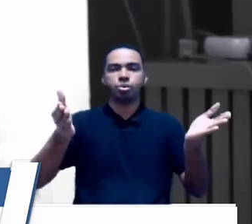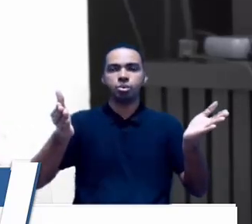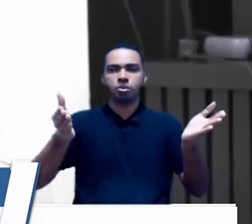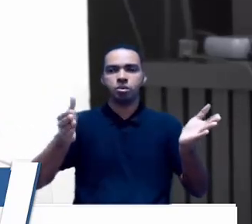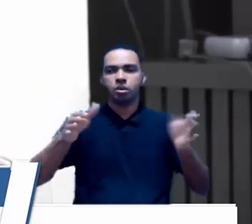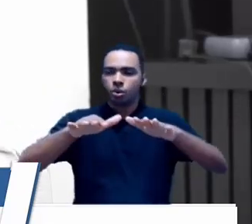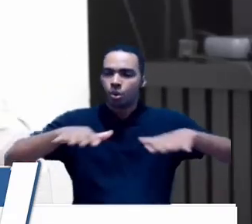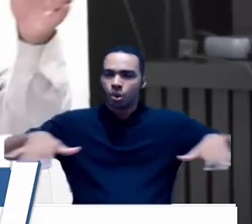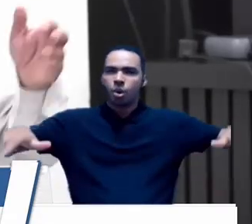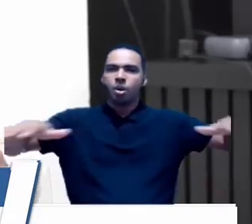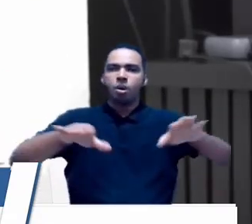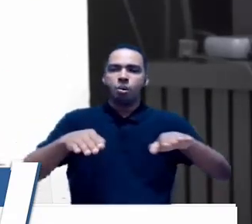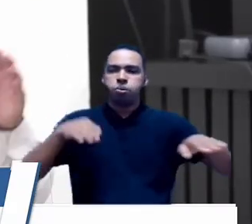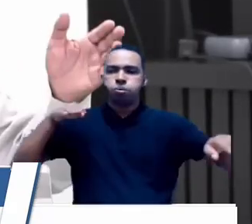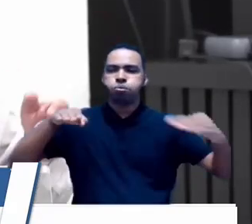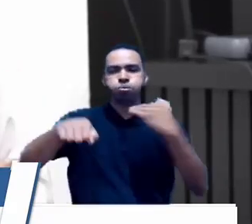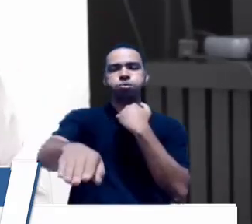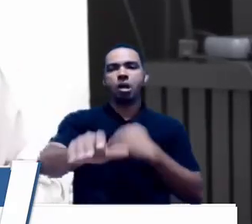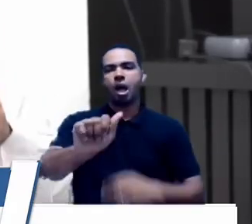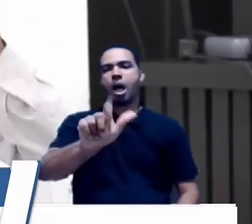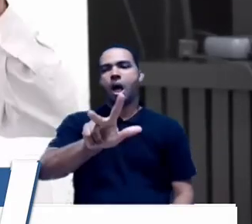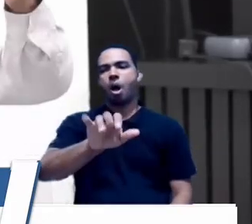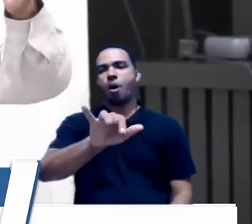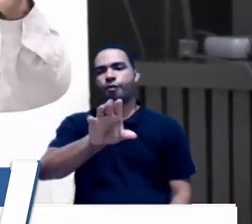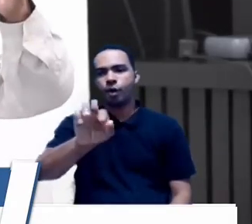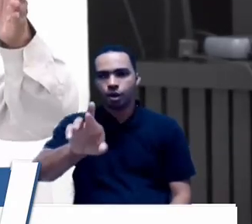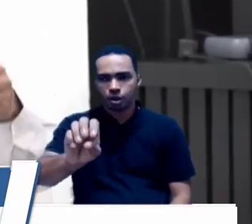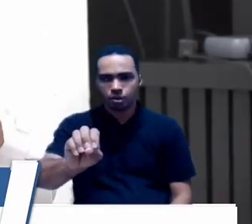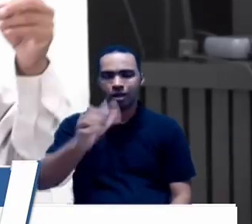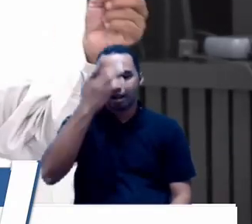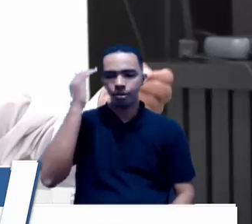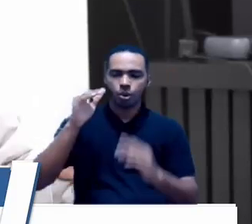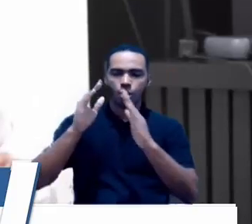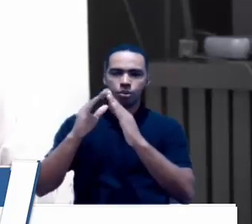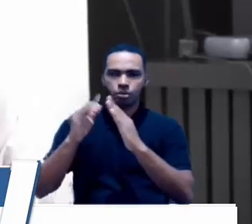a Avenida Alves Azuis, porque quem mora no Petrópolis, igual o Carlinho mora lá,